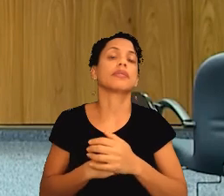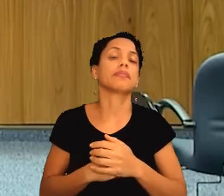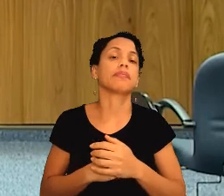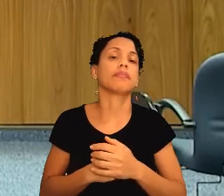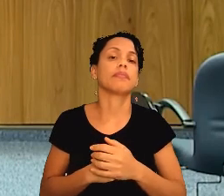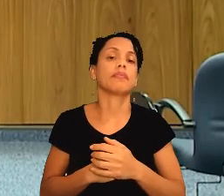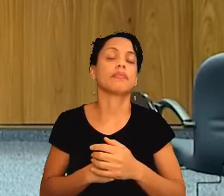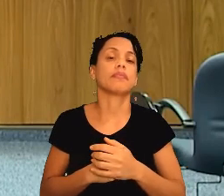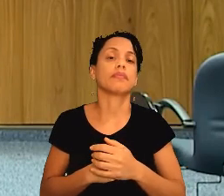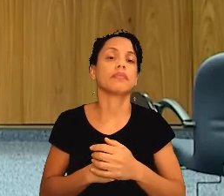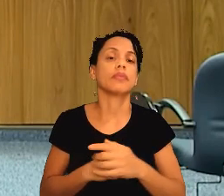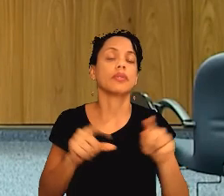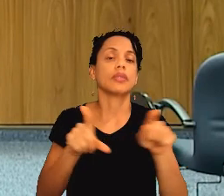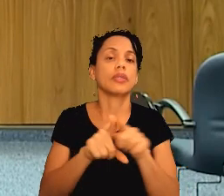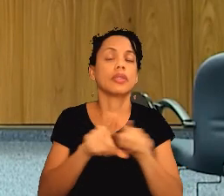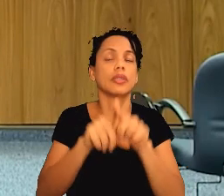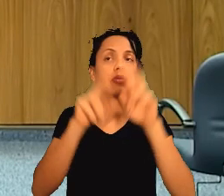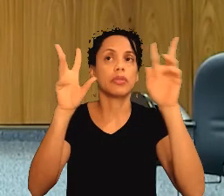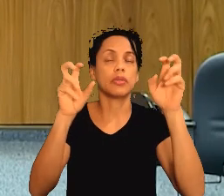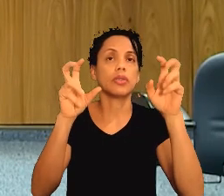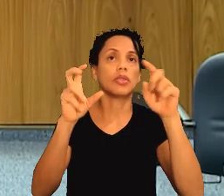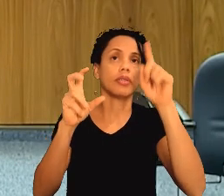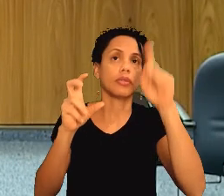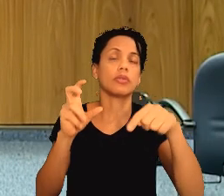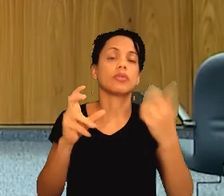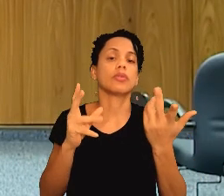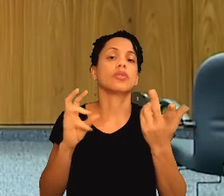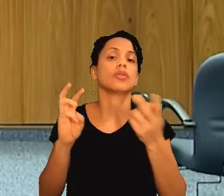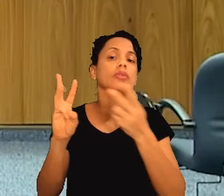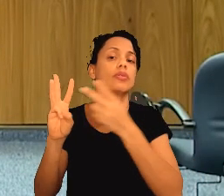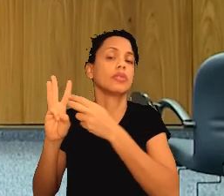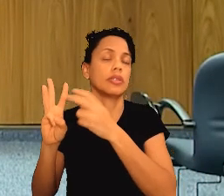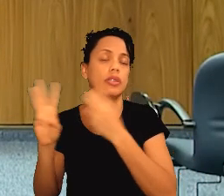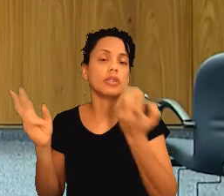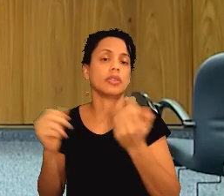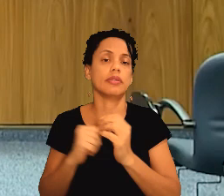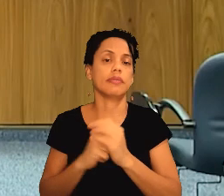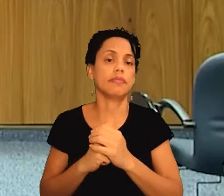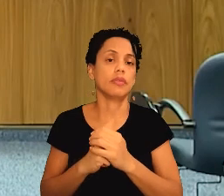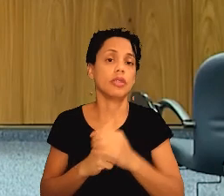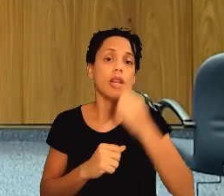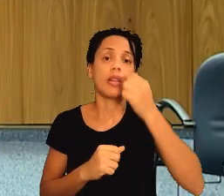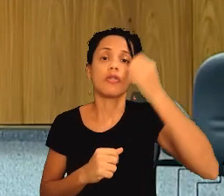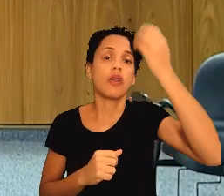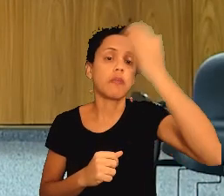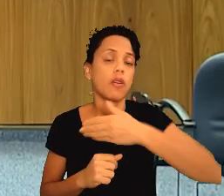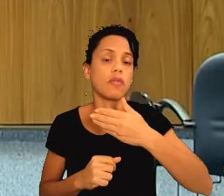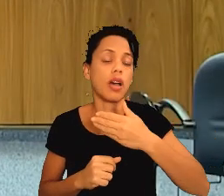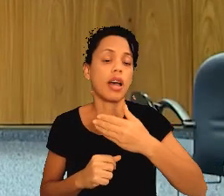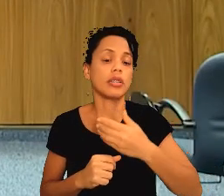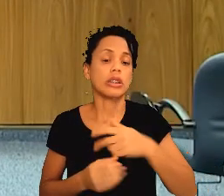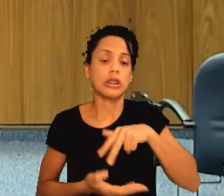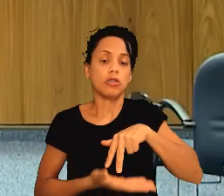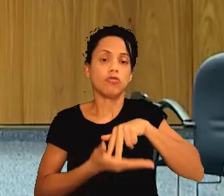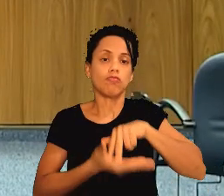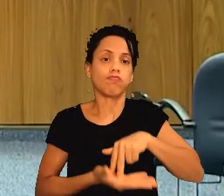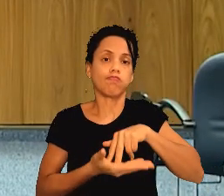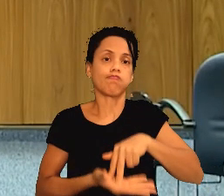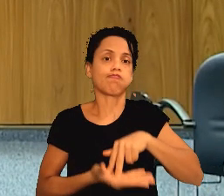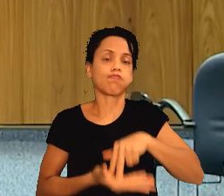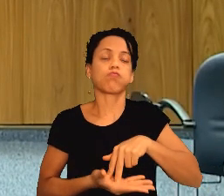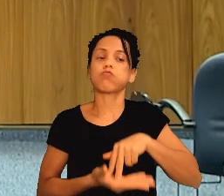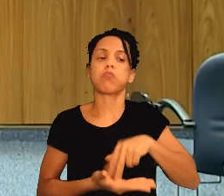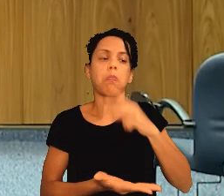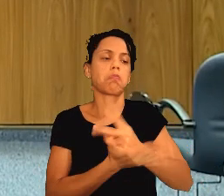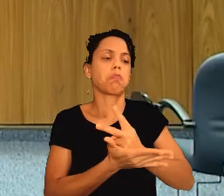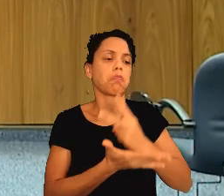da prova do título para os índios, porque eles tinham que provar que tinham resistido. E não